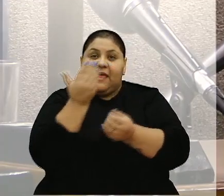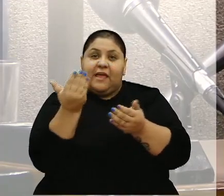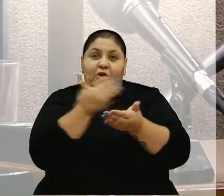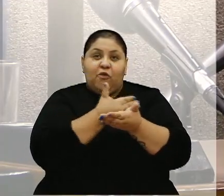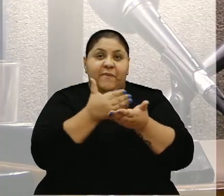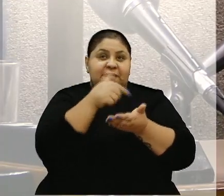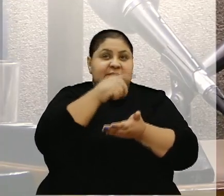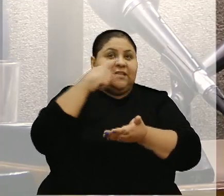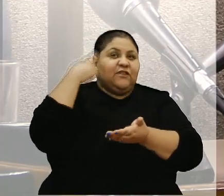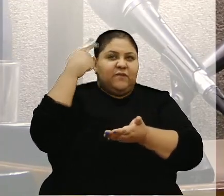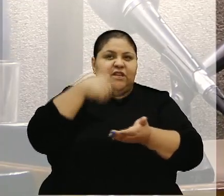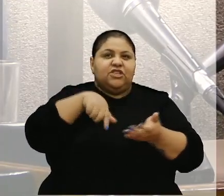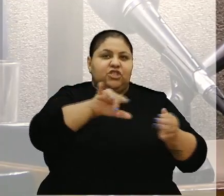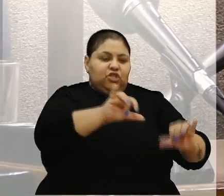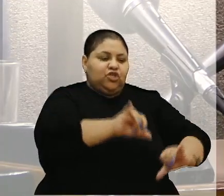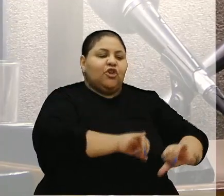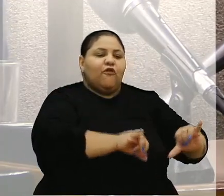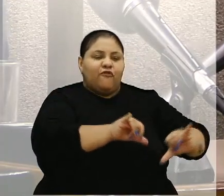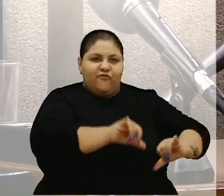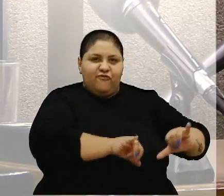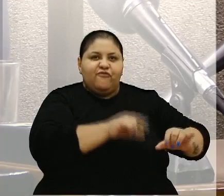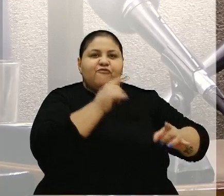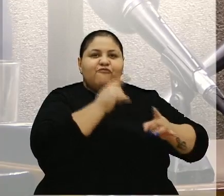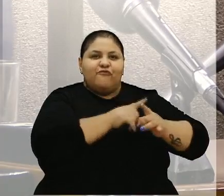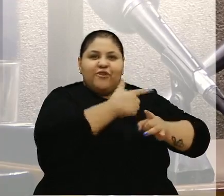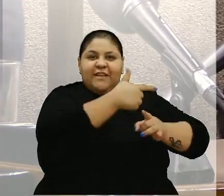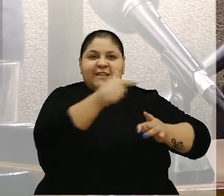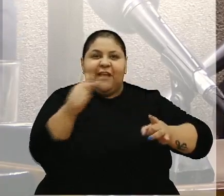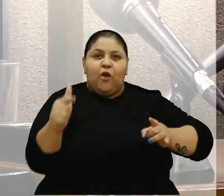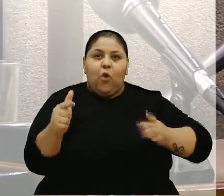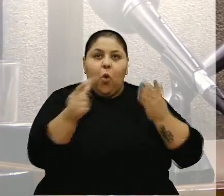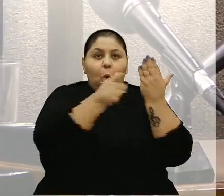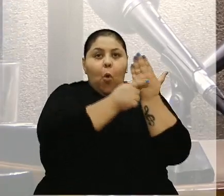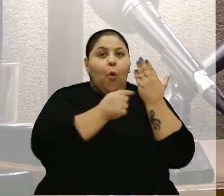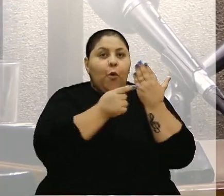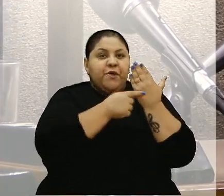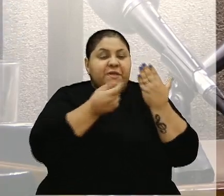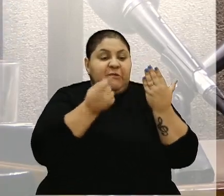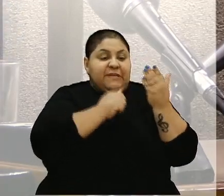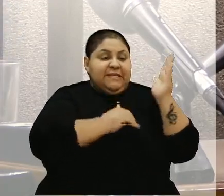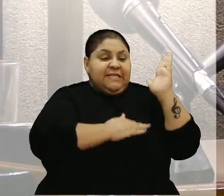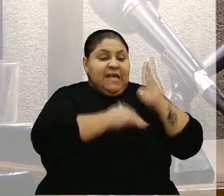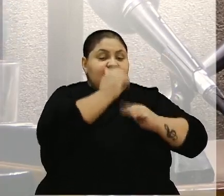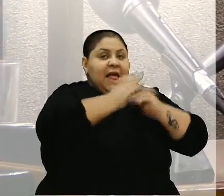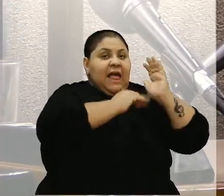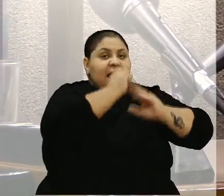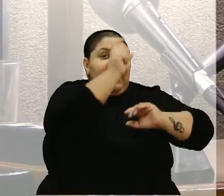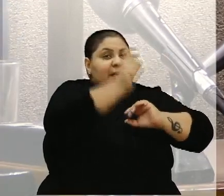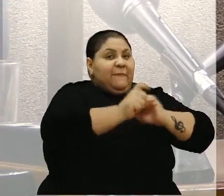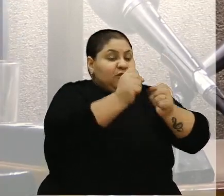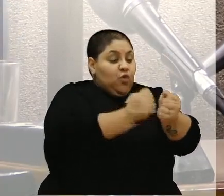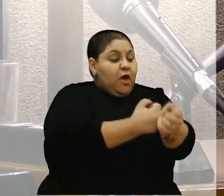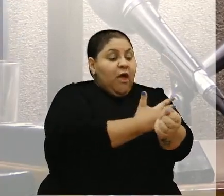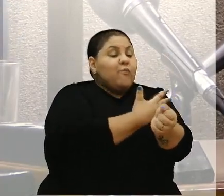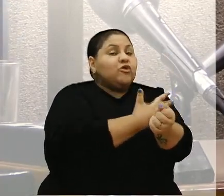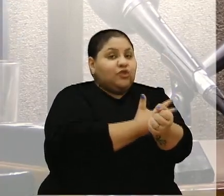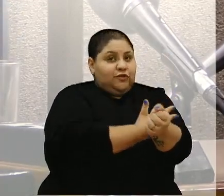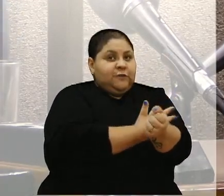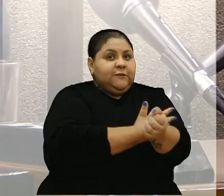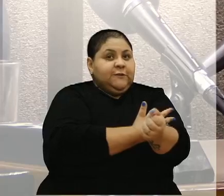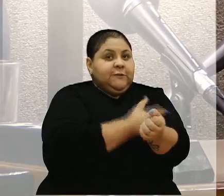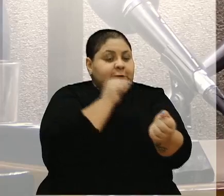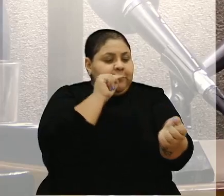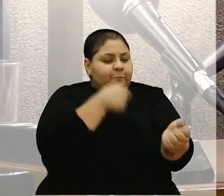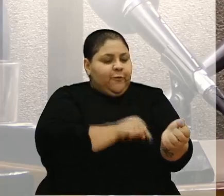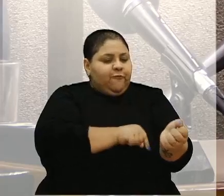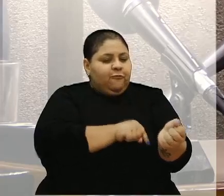sofre com isso. Sofre porque existem outras habilidades que a gente precisa desenvolver, e a pessoa emotiva, a pessoa intensa e a